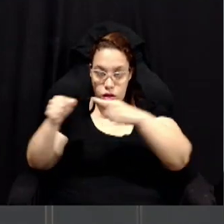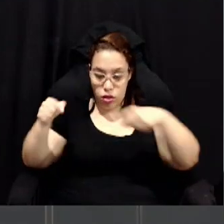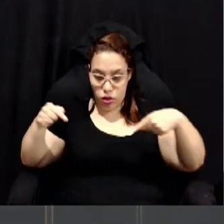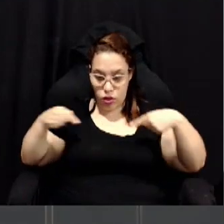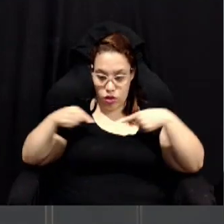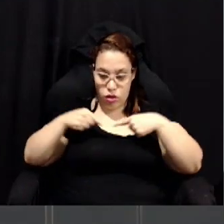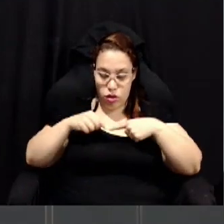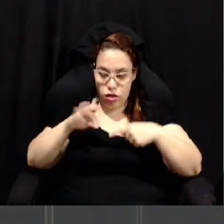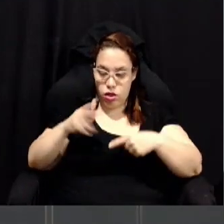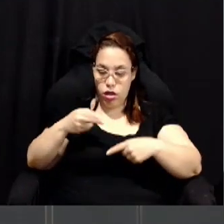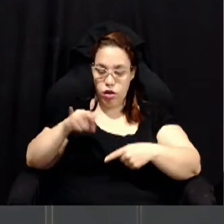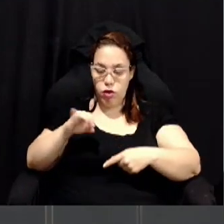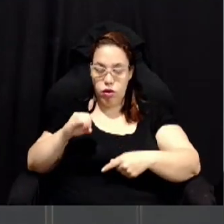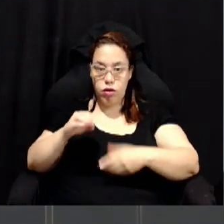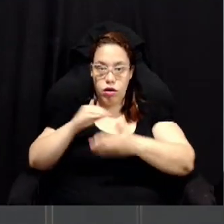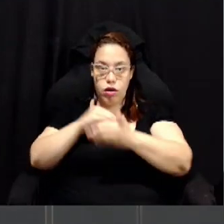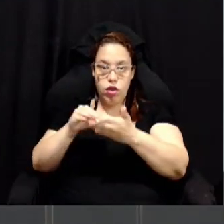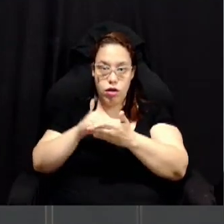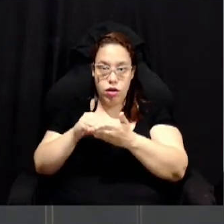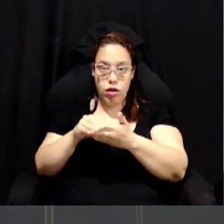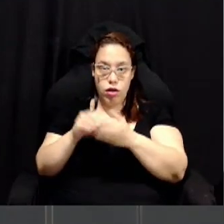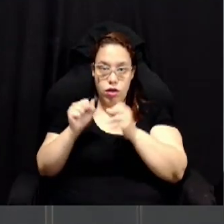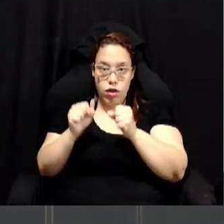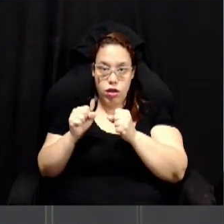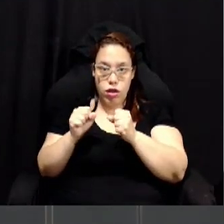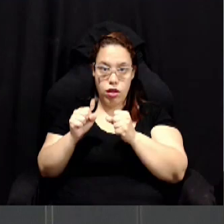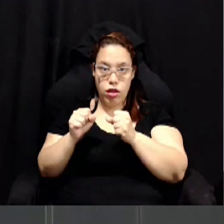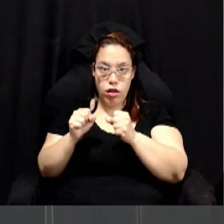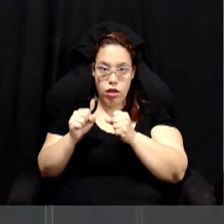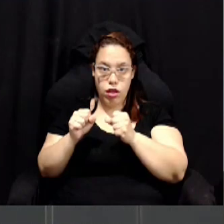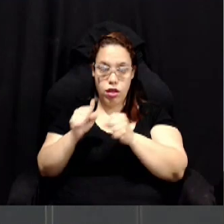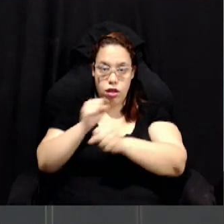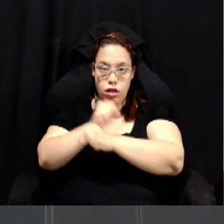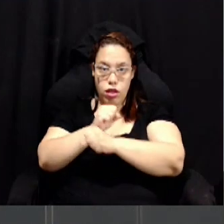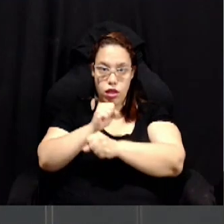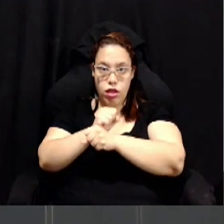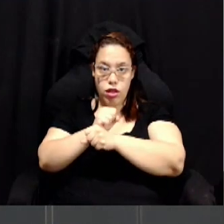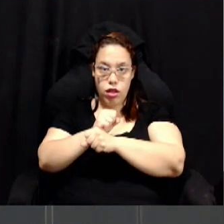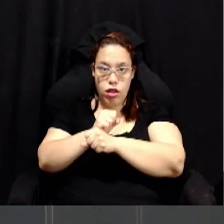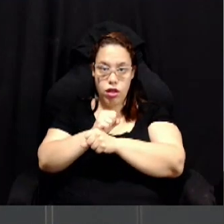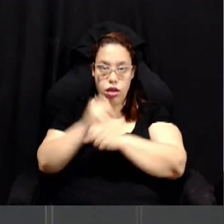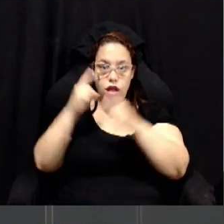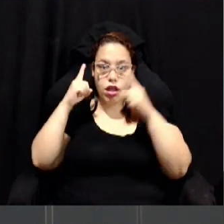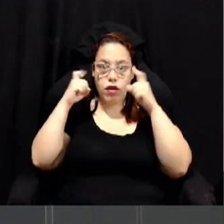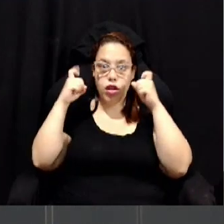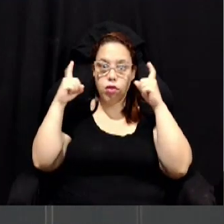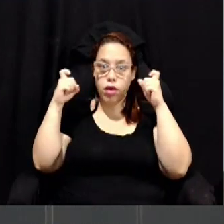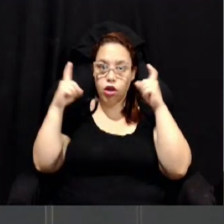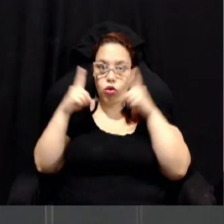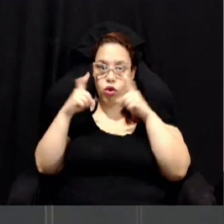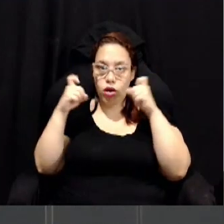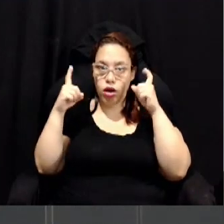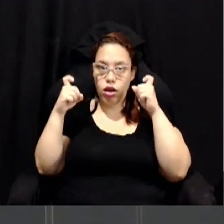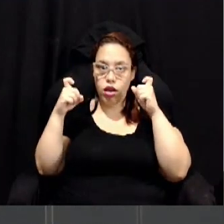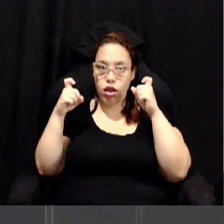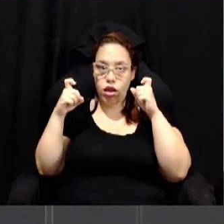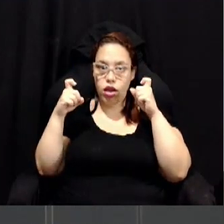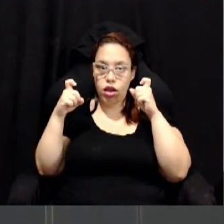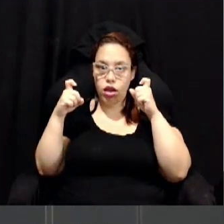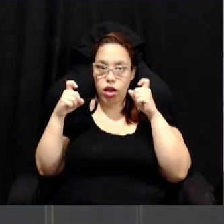a secretária disse: vocês poderiam esperar lá fora porque ela está fazendo barulho? Lá fora onde? Na